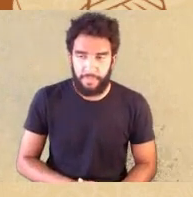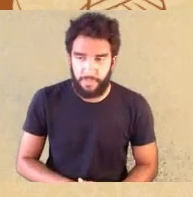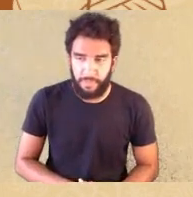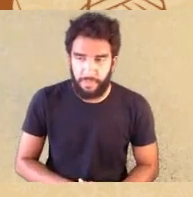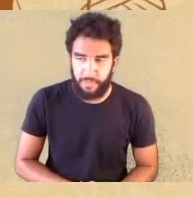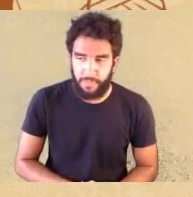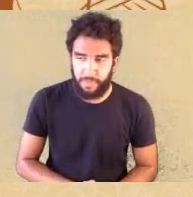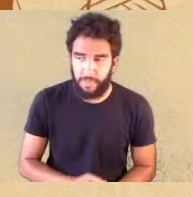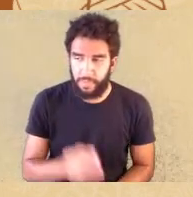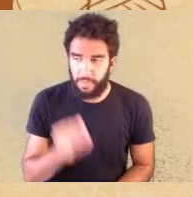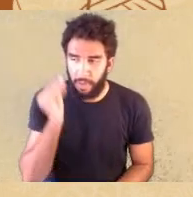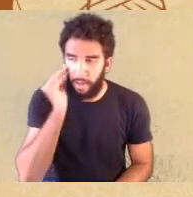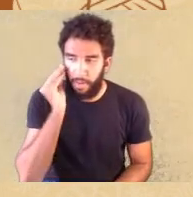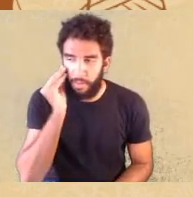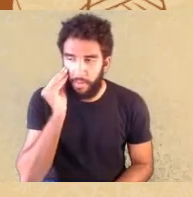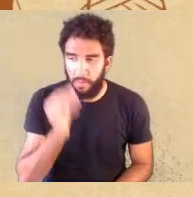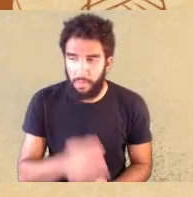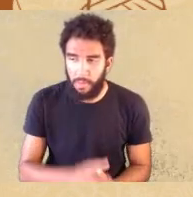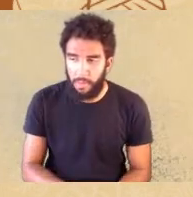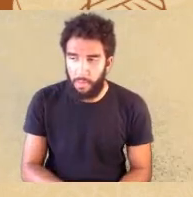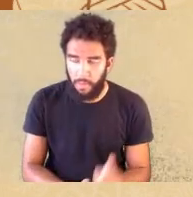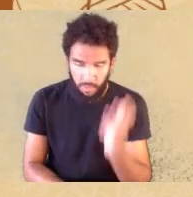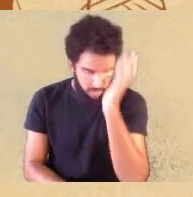impactos e uma suspeita que nós temos,